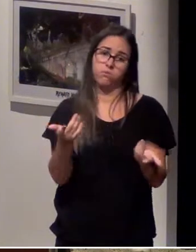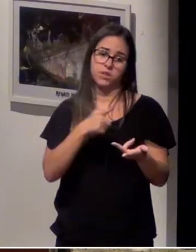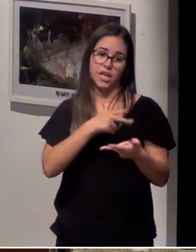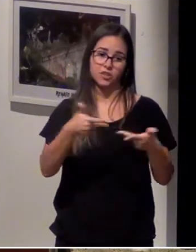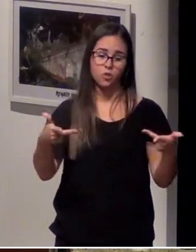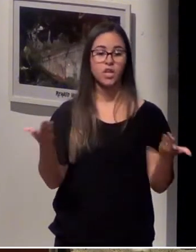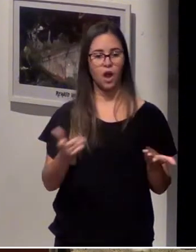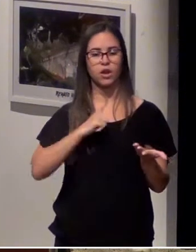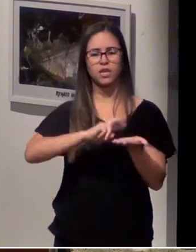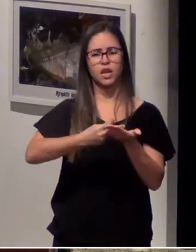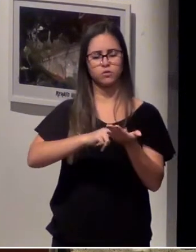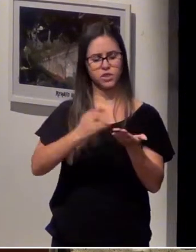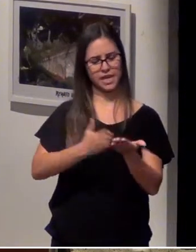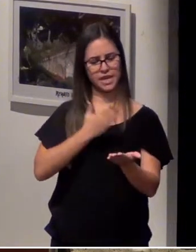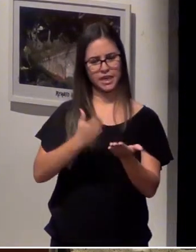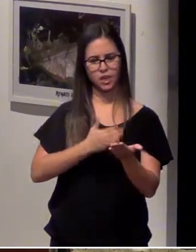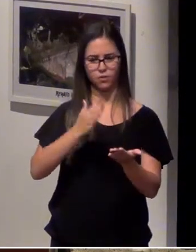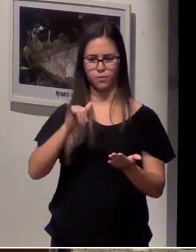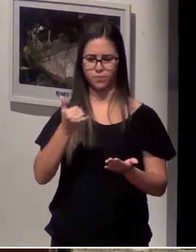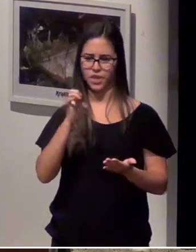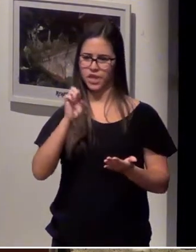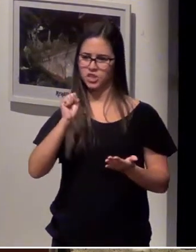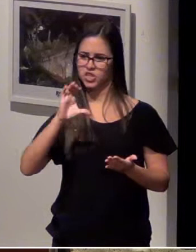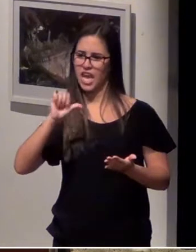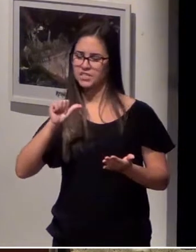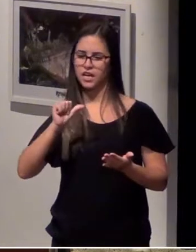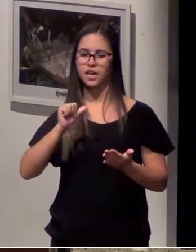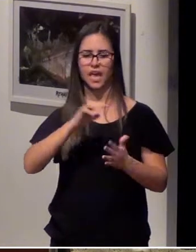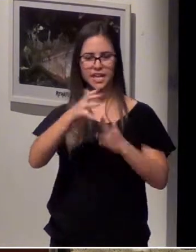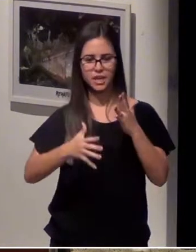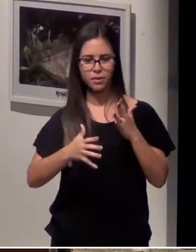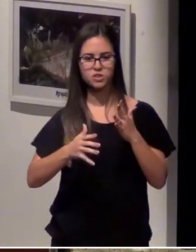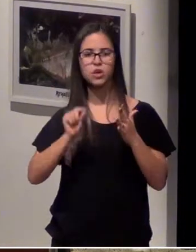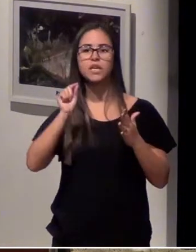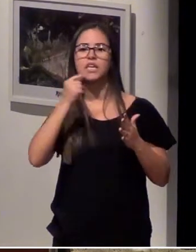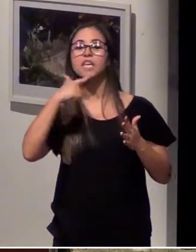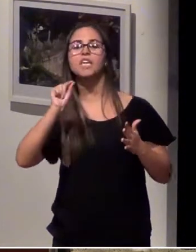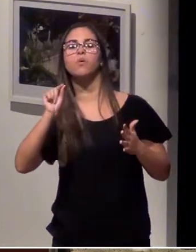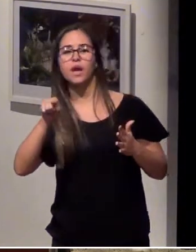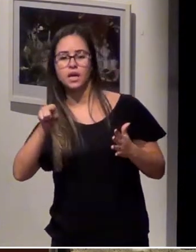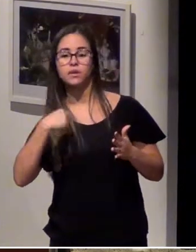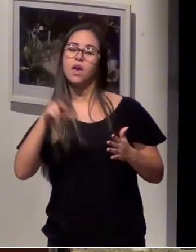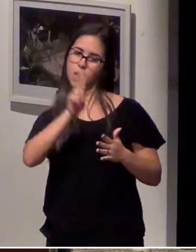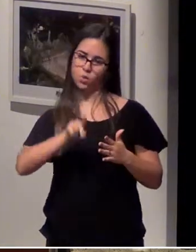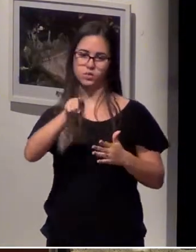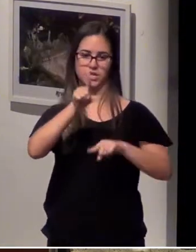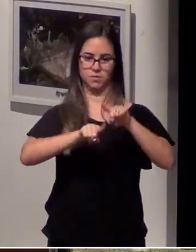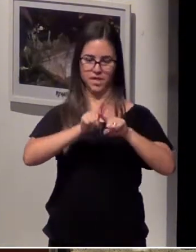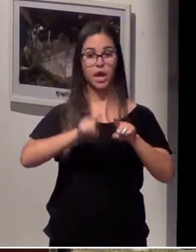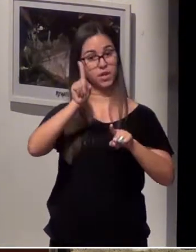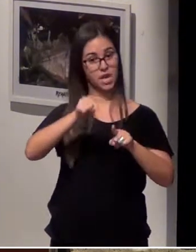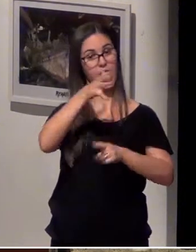gente tem traduzido aquele livro da Gesser, que é Libras, que língua é essa? Então, eu uso esse material que está